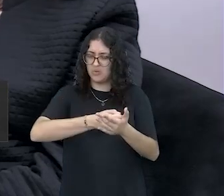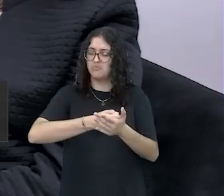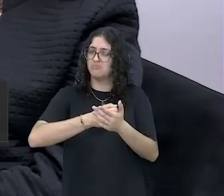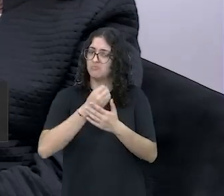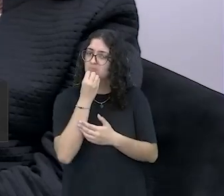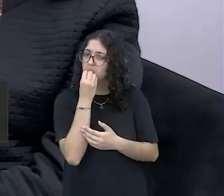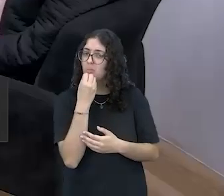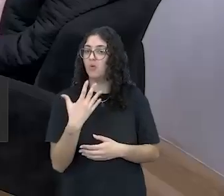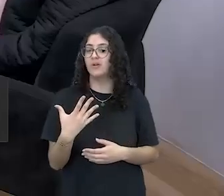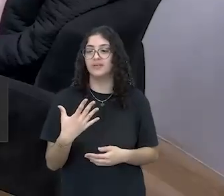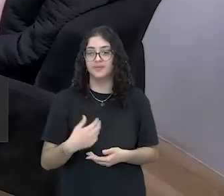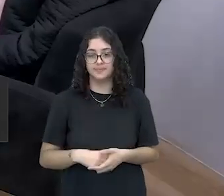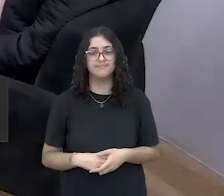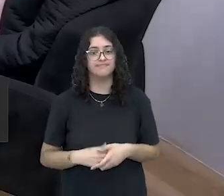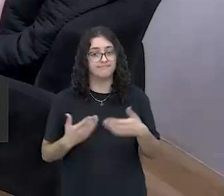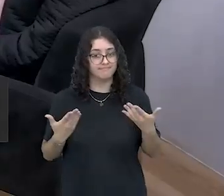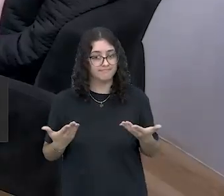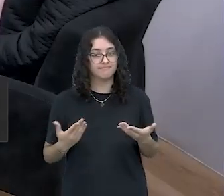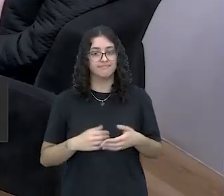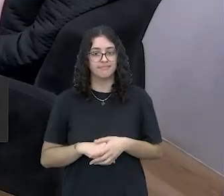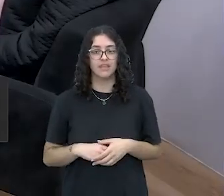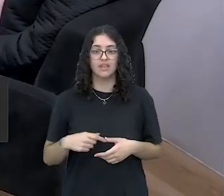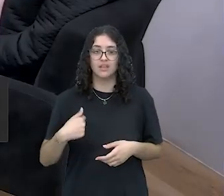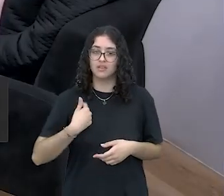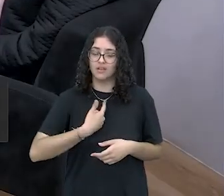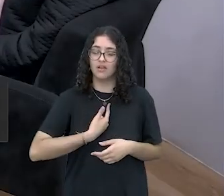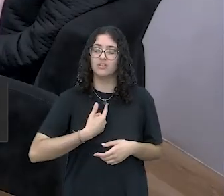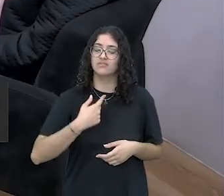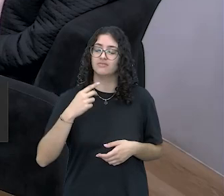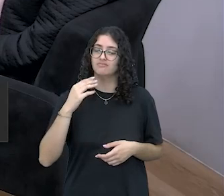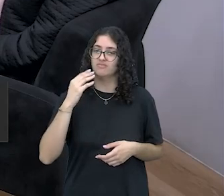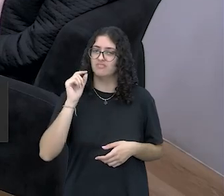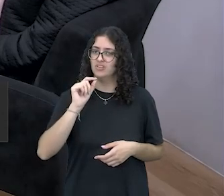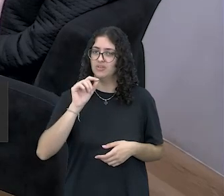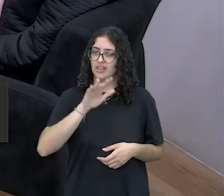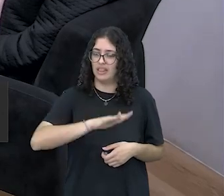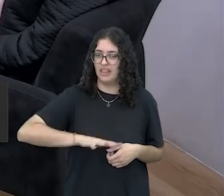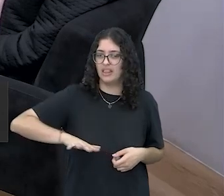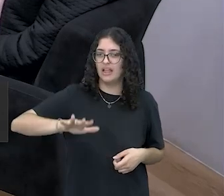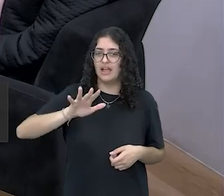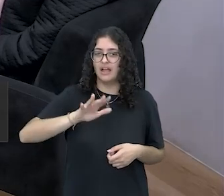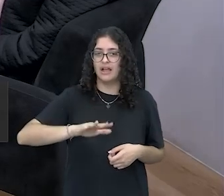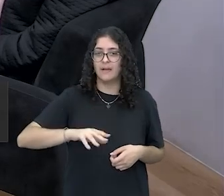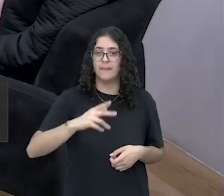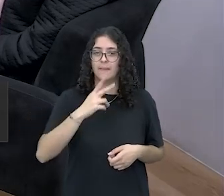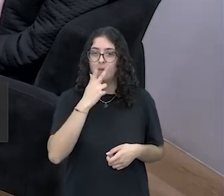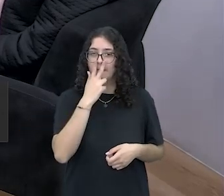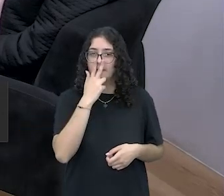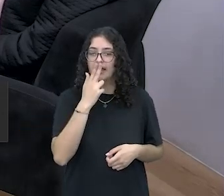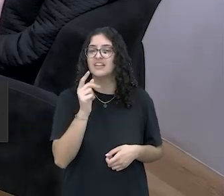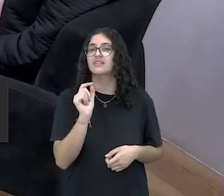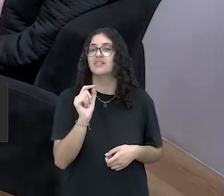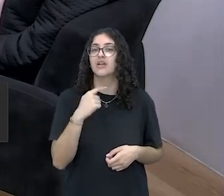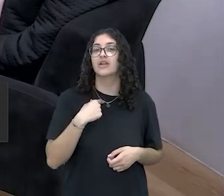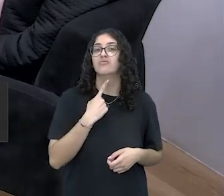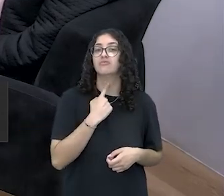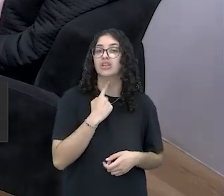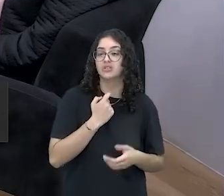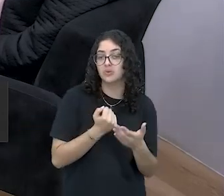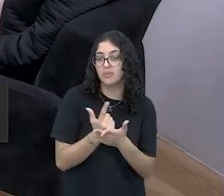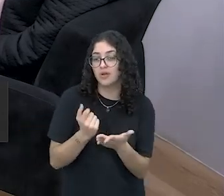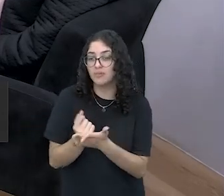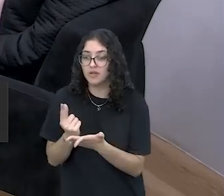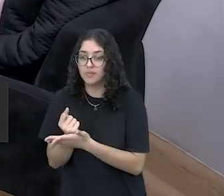de forma correta, né? Nós vivemos num mercado que ele nos induz muito ao consumo, né? Aí